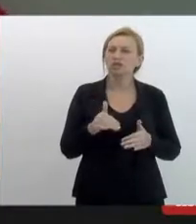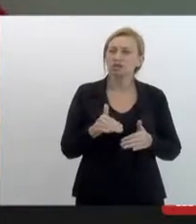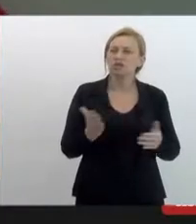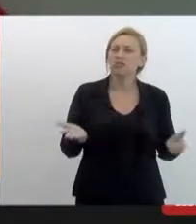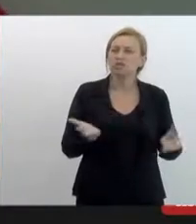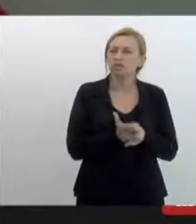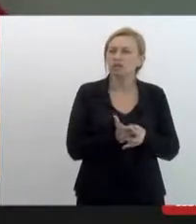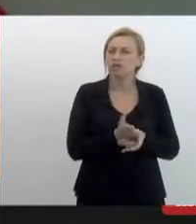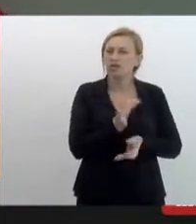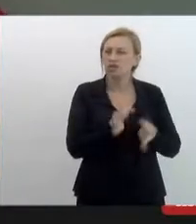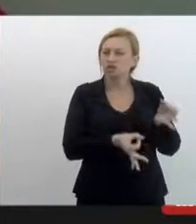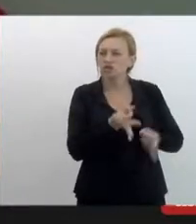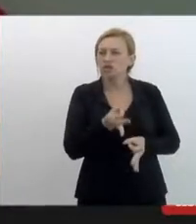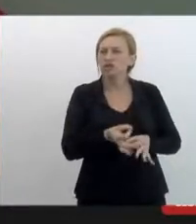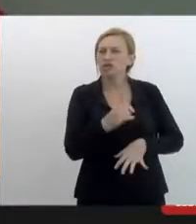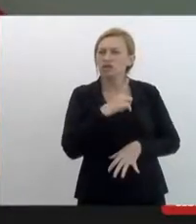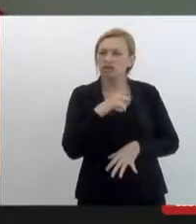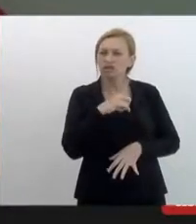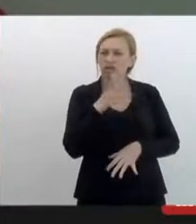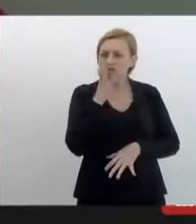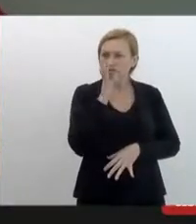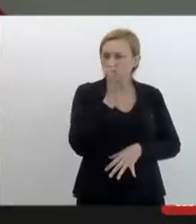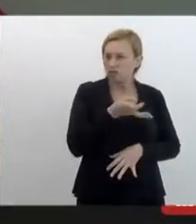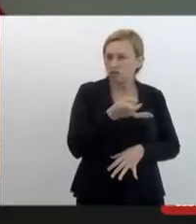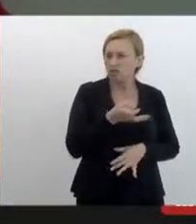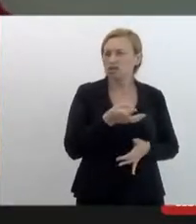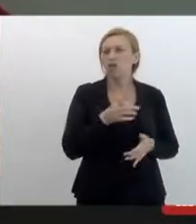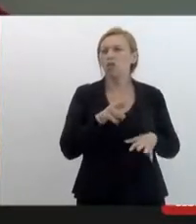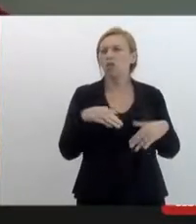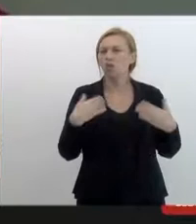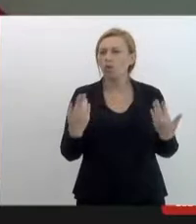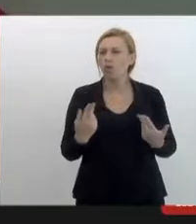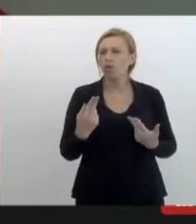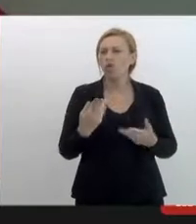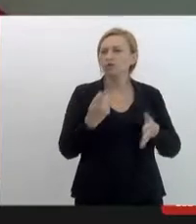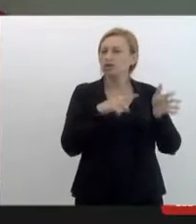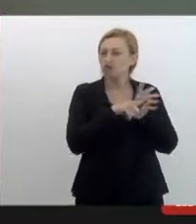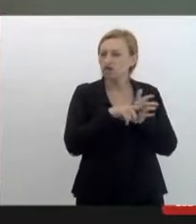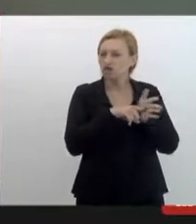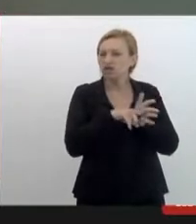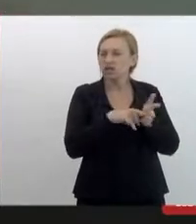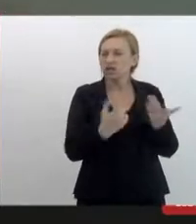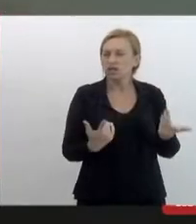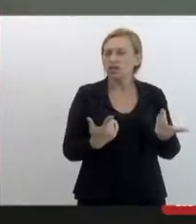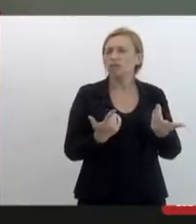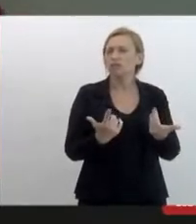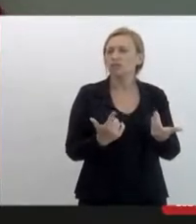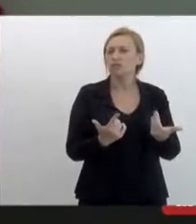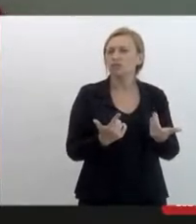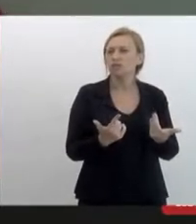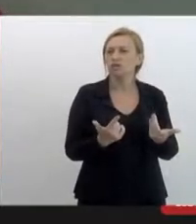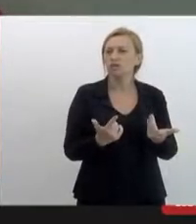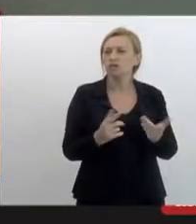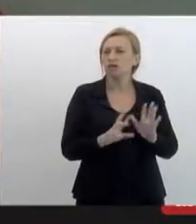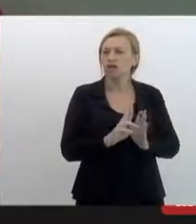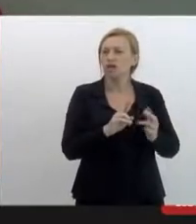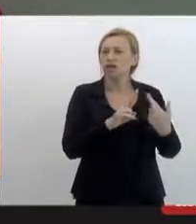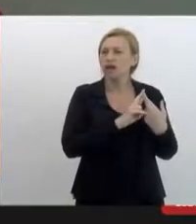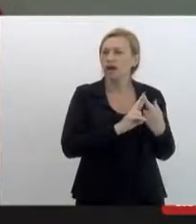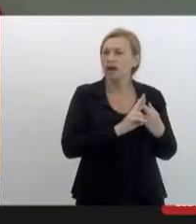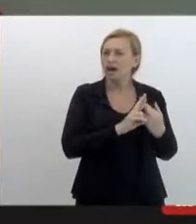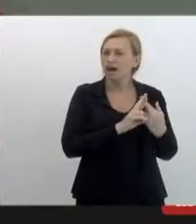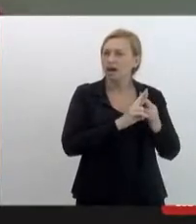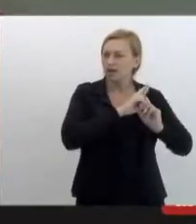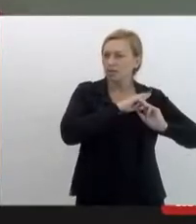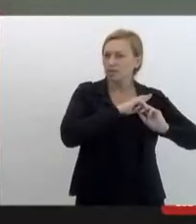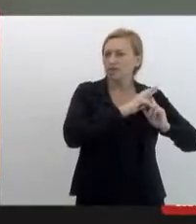que temos lá, algum tipo de denúncia, né? Ou então alguma investigação quando é feita a representação